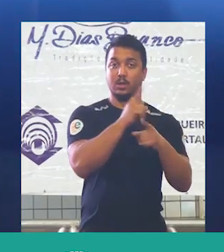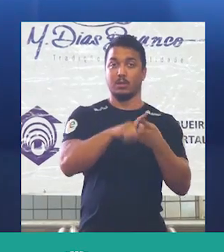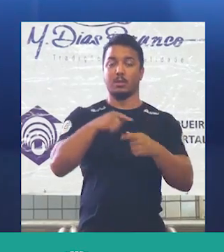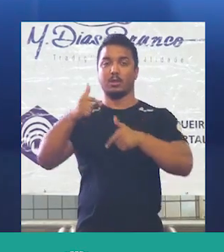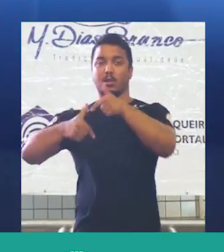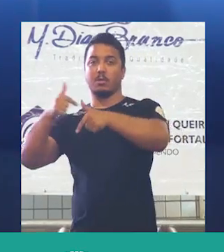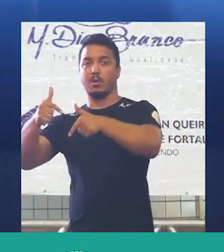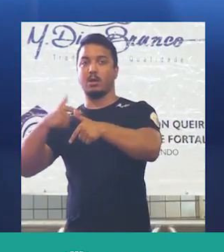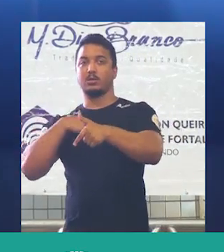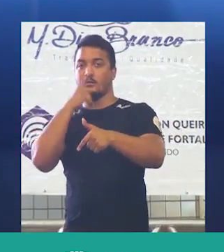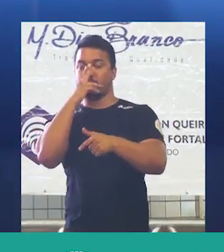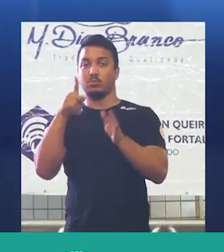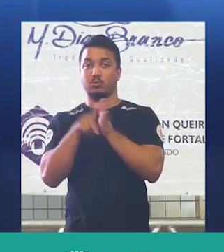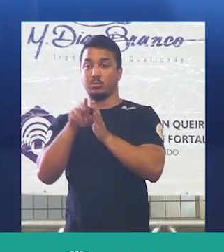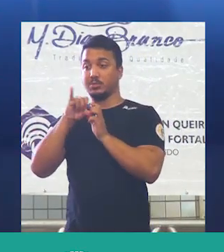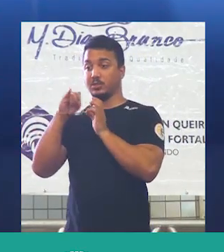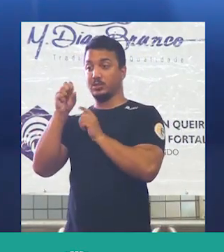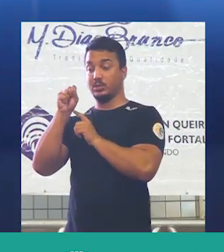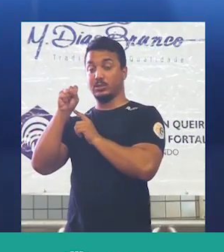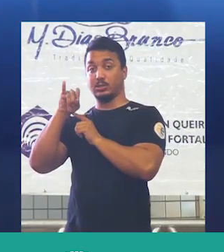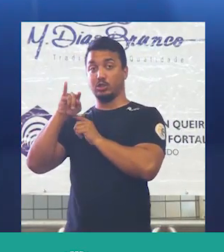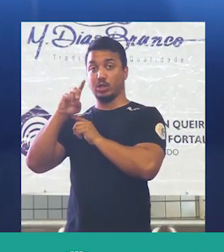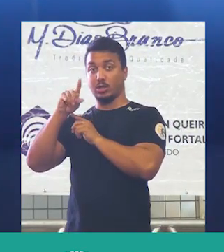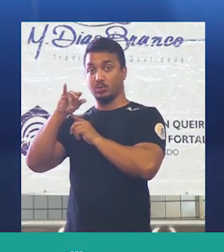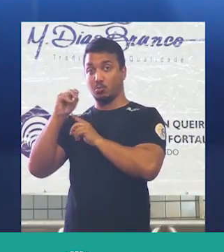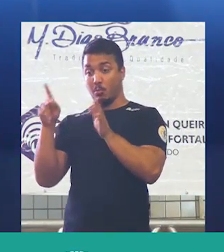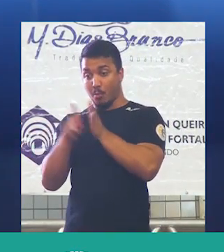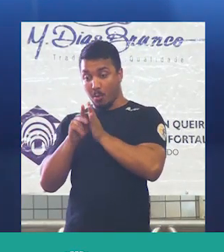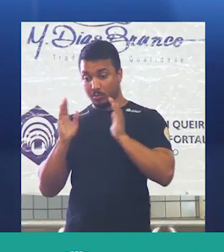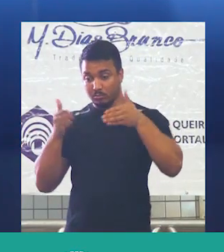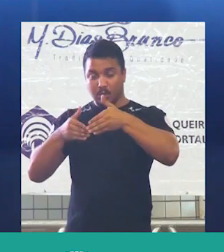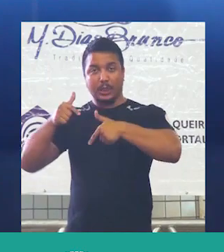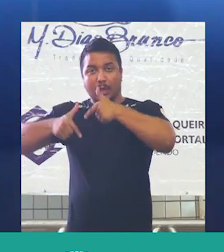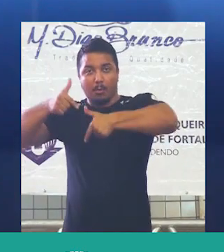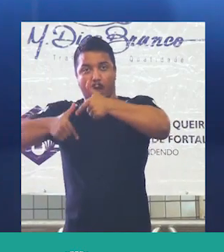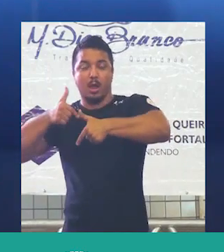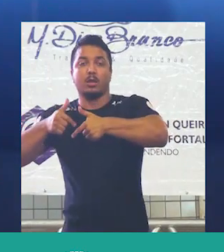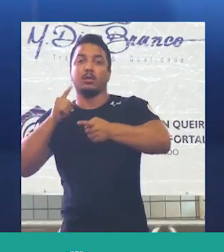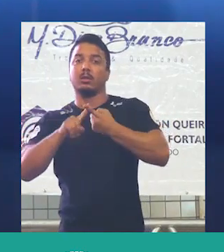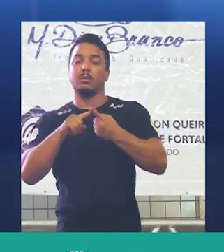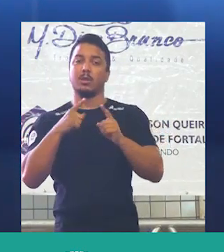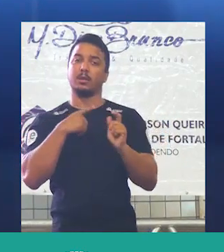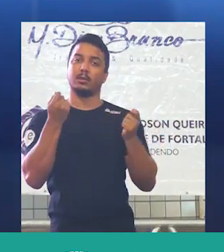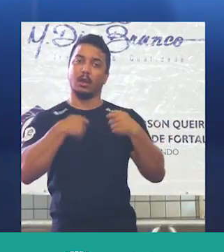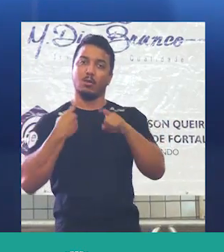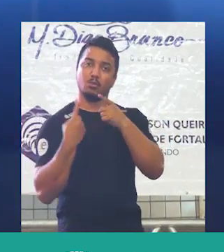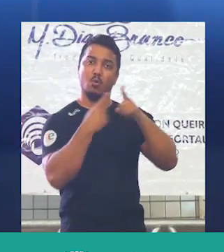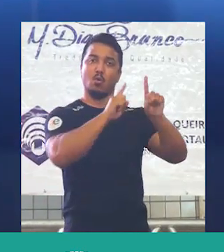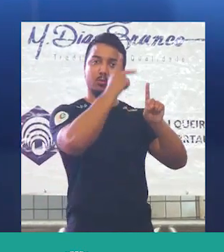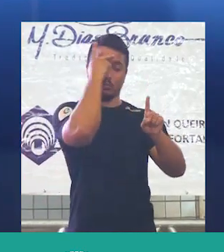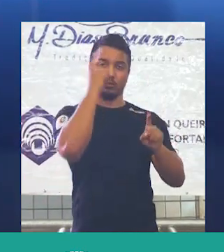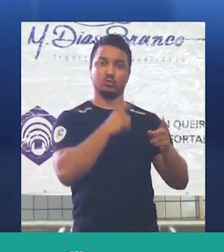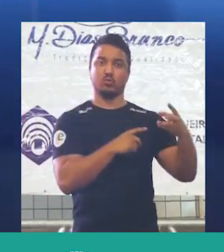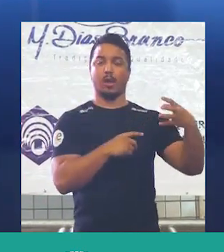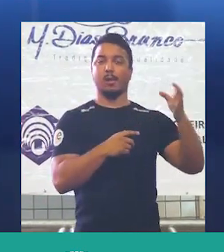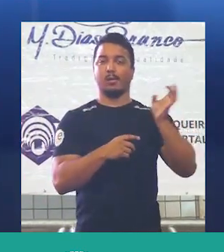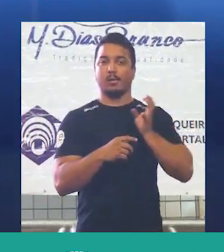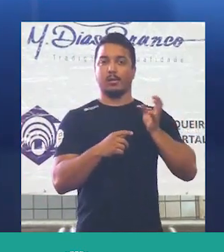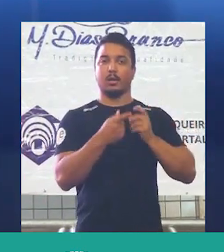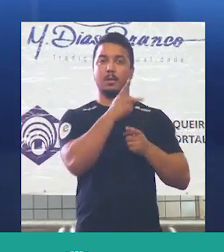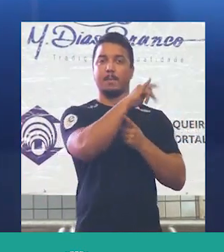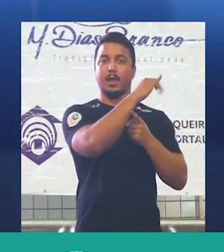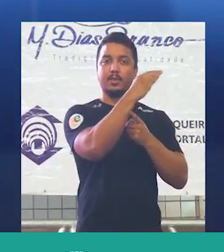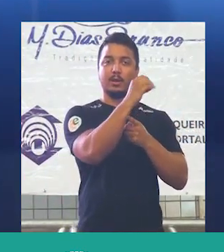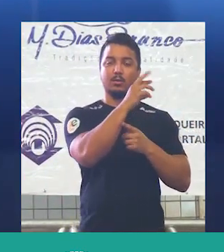se limitou a um sindicalismo puramente operário, que conduziria certamente à luta contra o patrão, como aconteceu